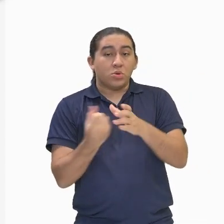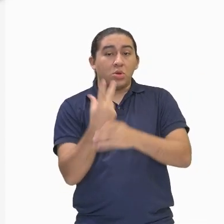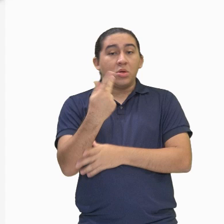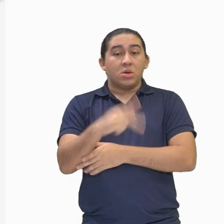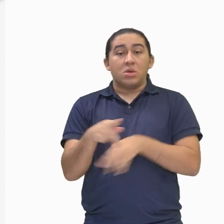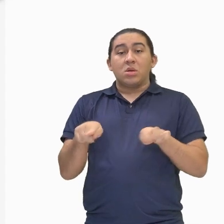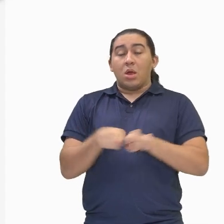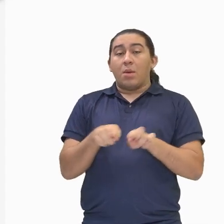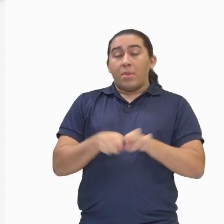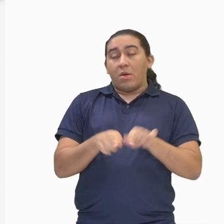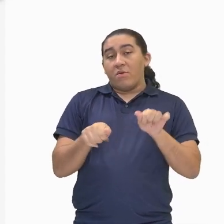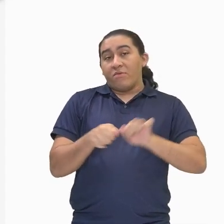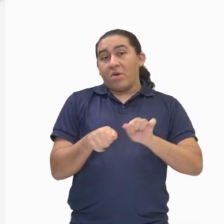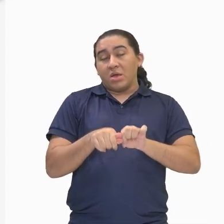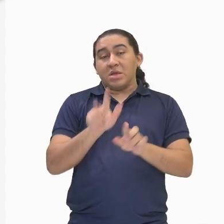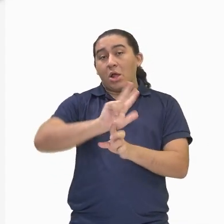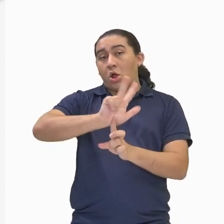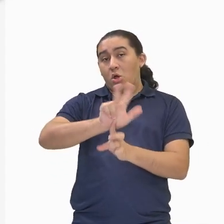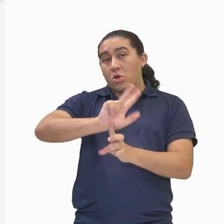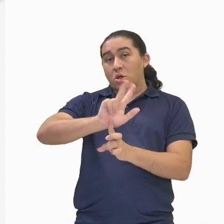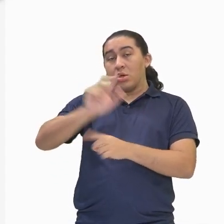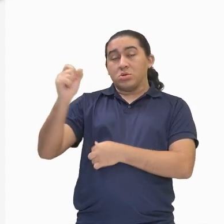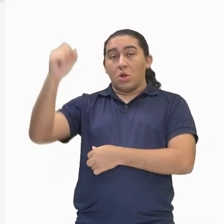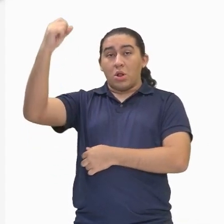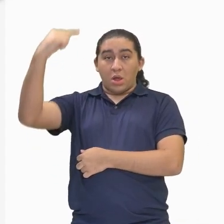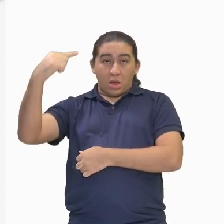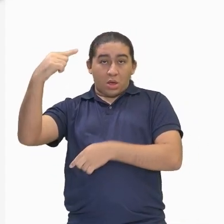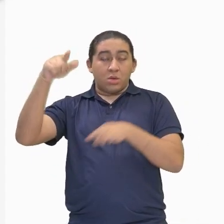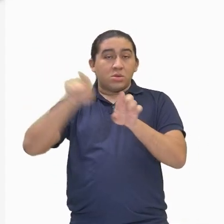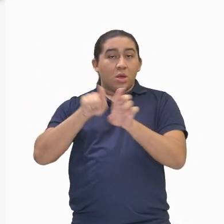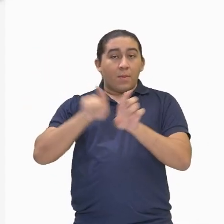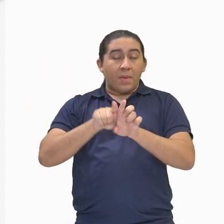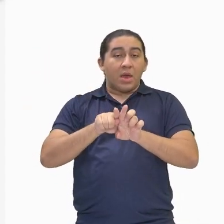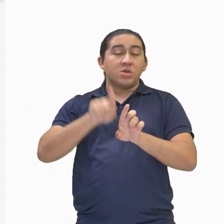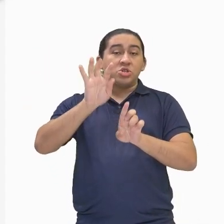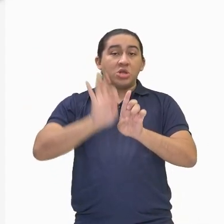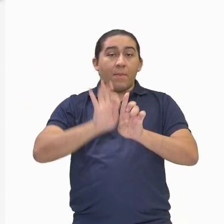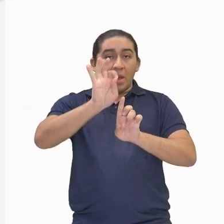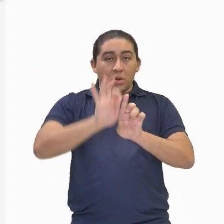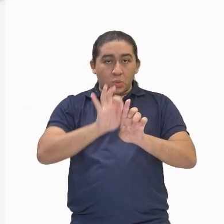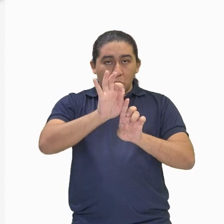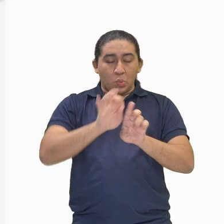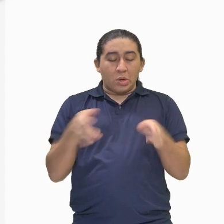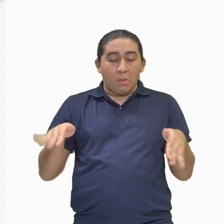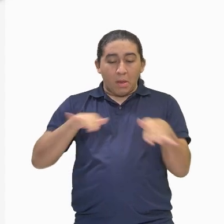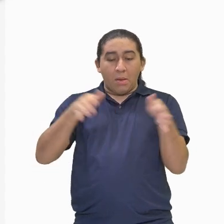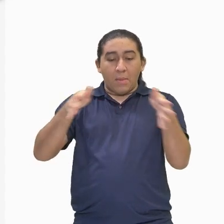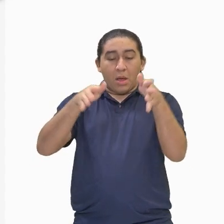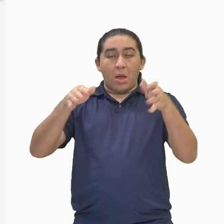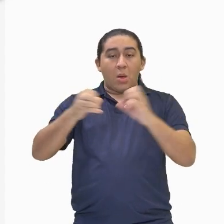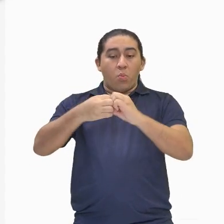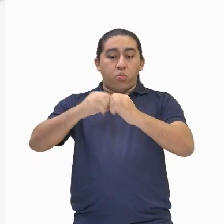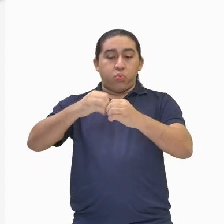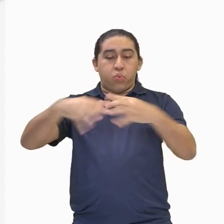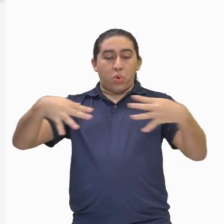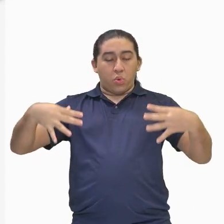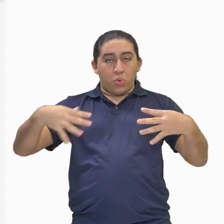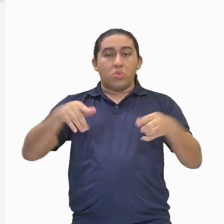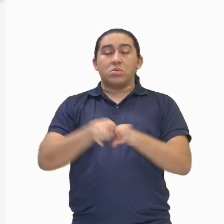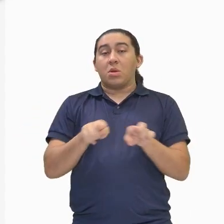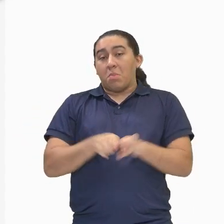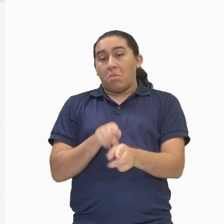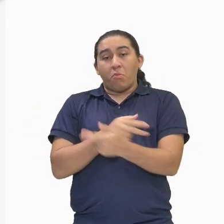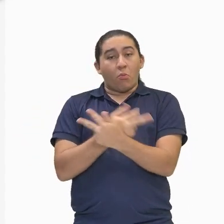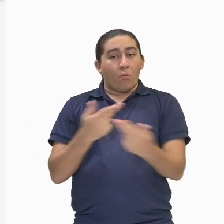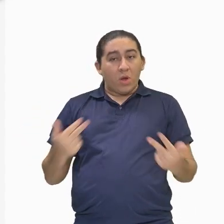usinas eólicas, solares, termoelétricas, nucleares e etc. Aí nós temos a